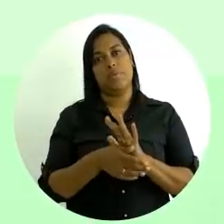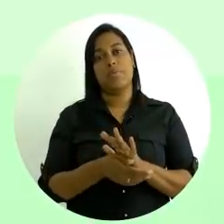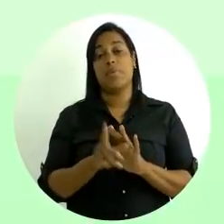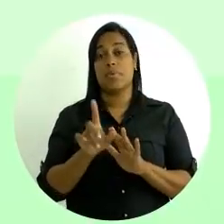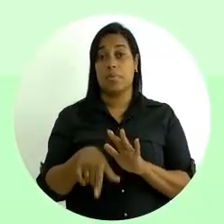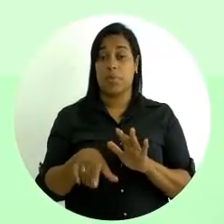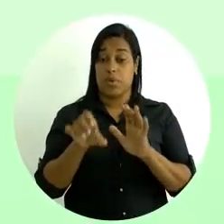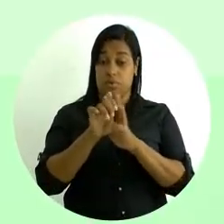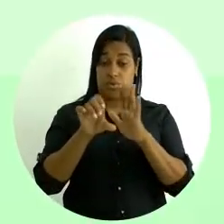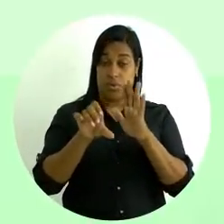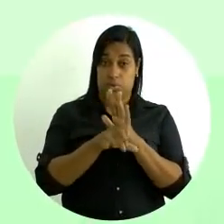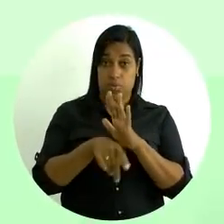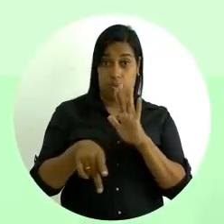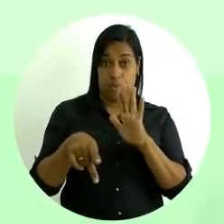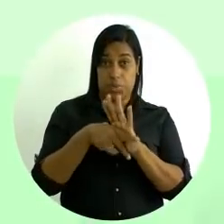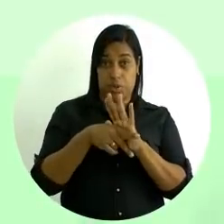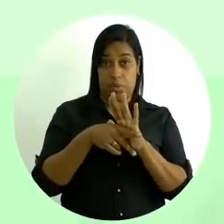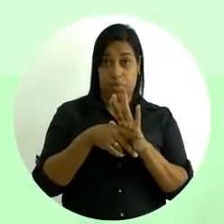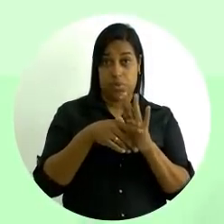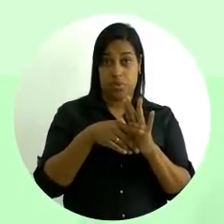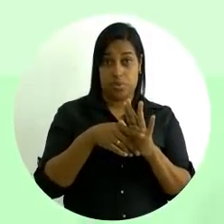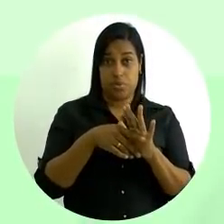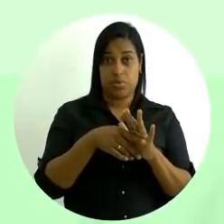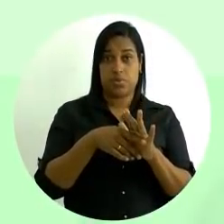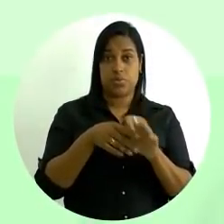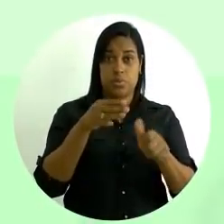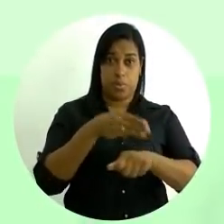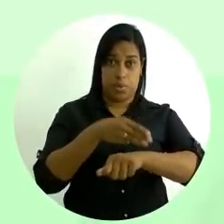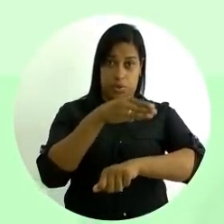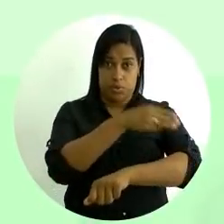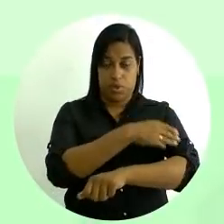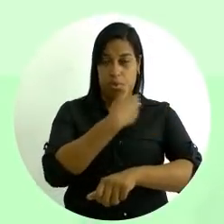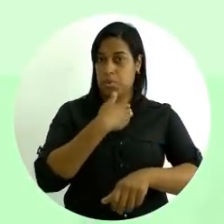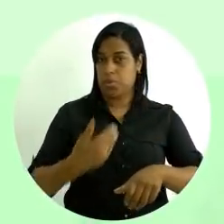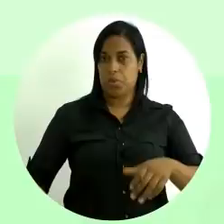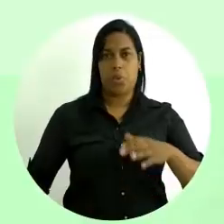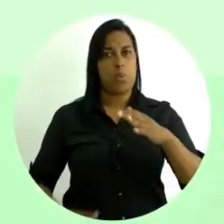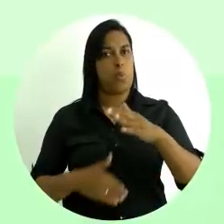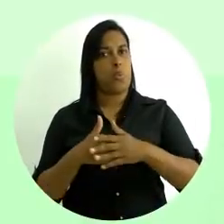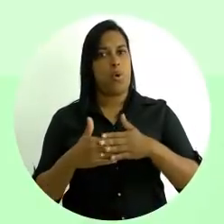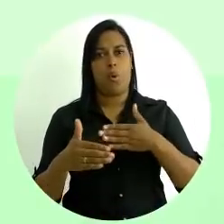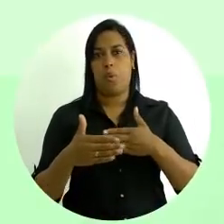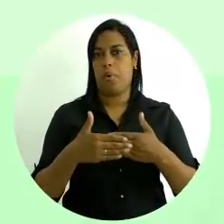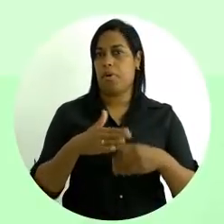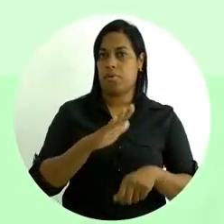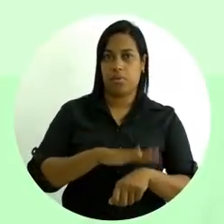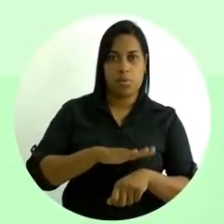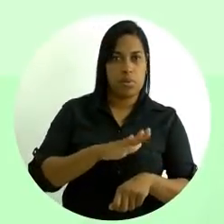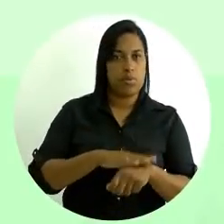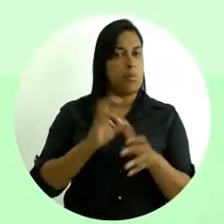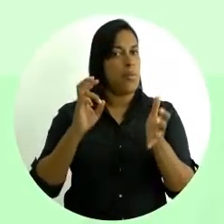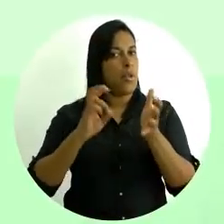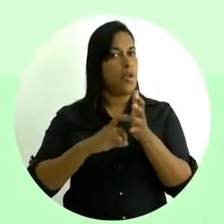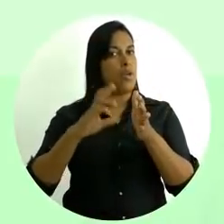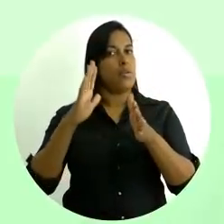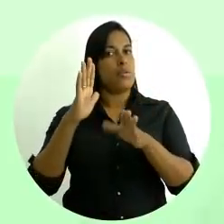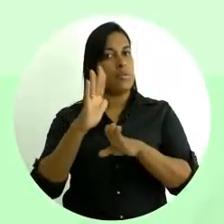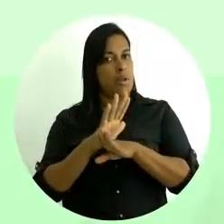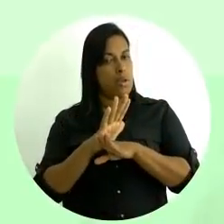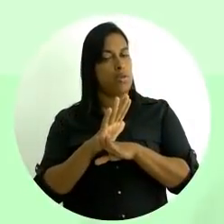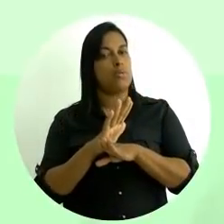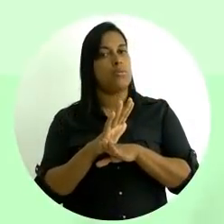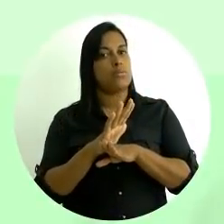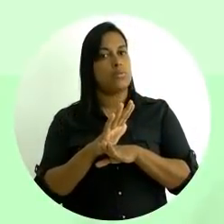Então, para o Estatuto do Magistério Público, a duração da hora-aula em qualquer dos turnos diurnos,